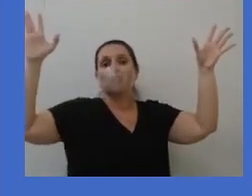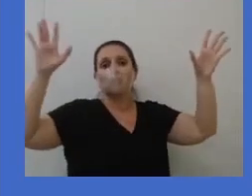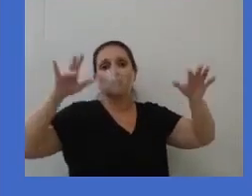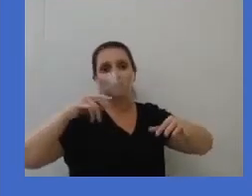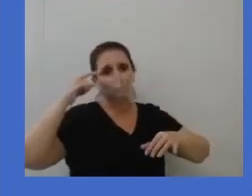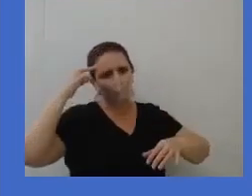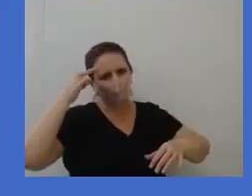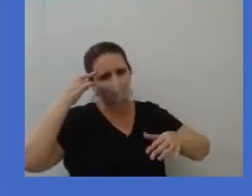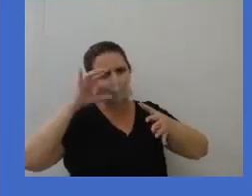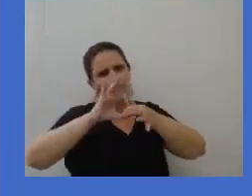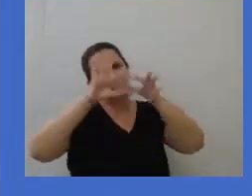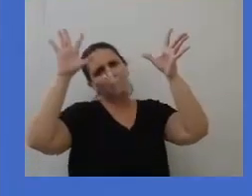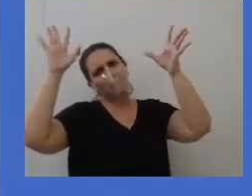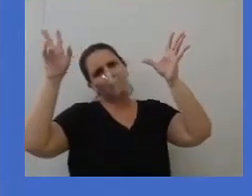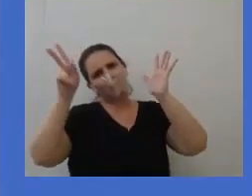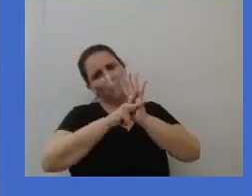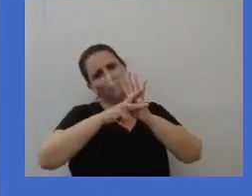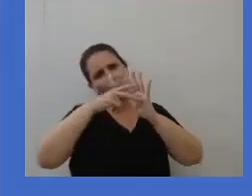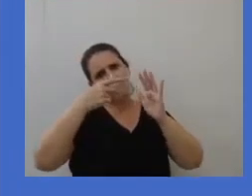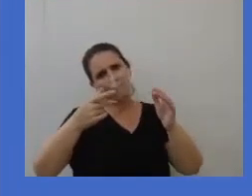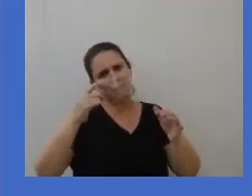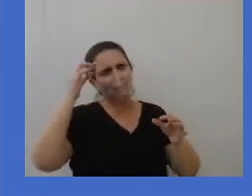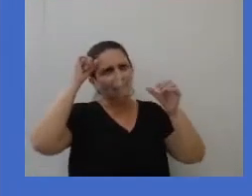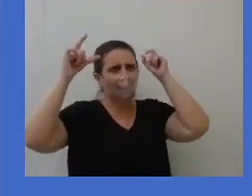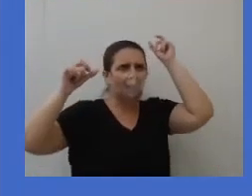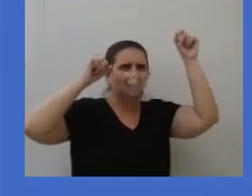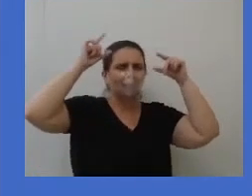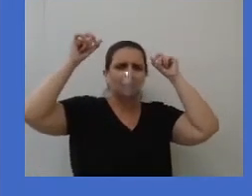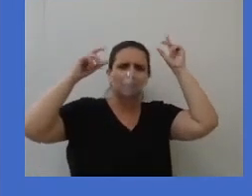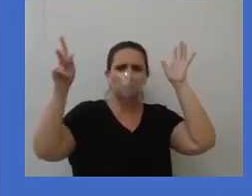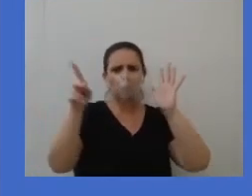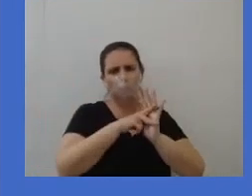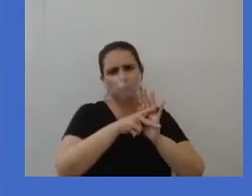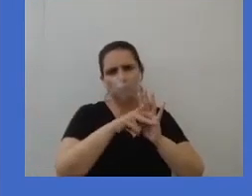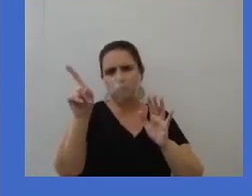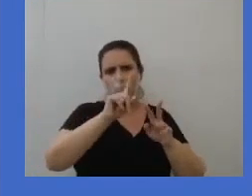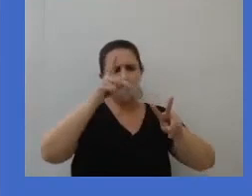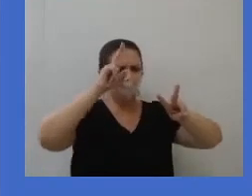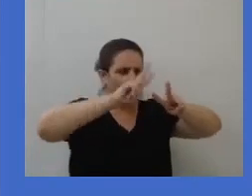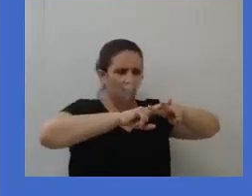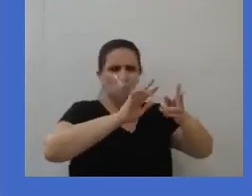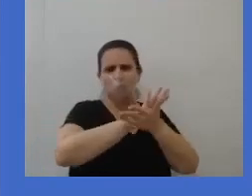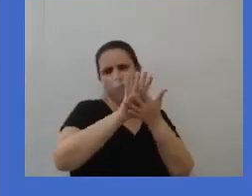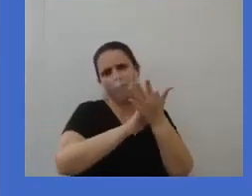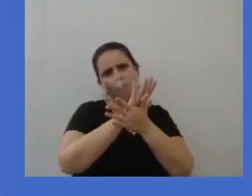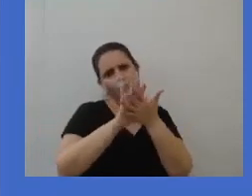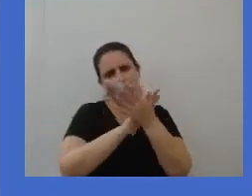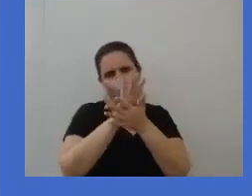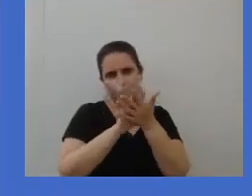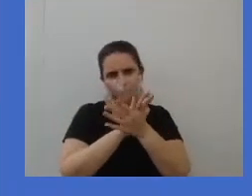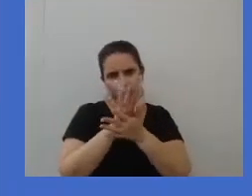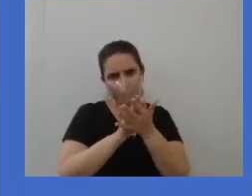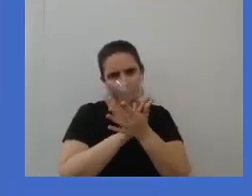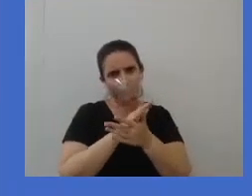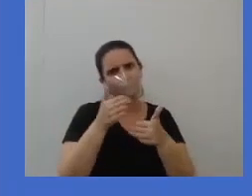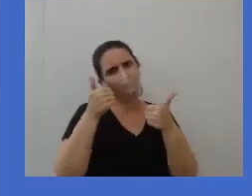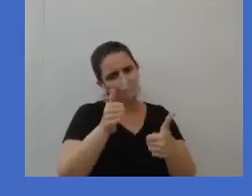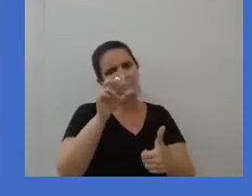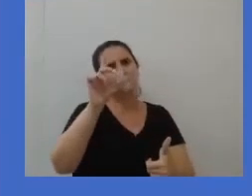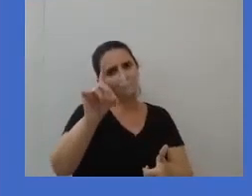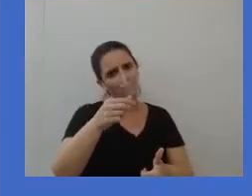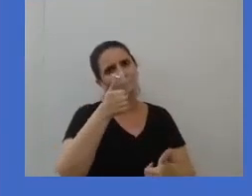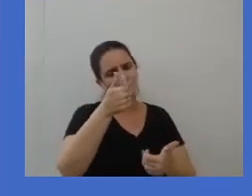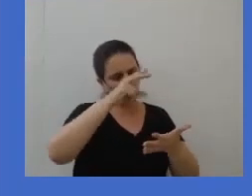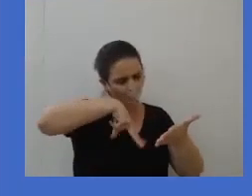para pensar por si mesmo. Ele forma suas ideias sozinhos. Ele não está preso a nada ou a ninguém. Na letra D tem um benefício